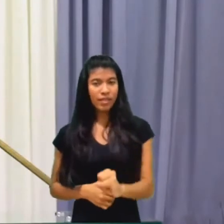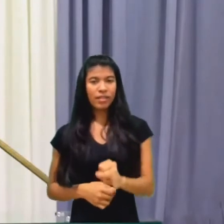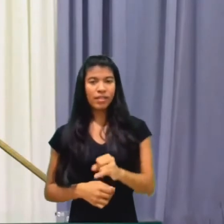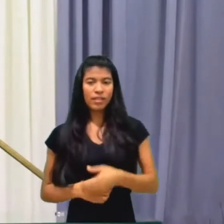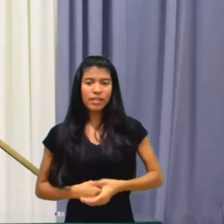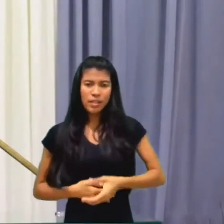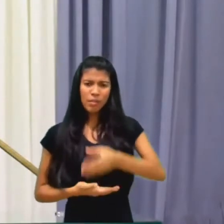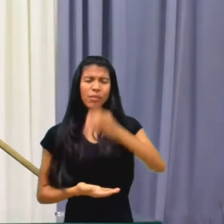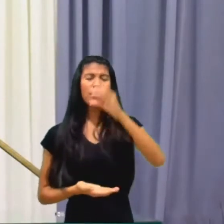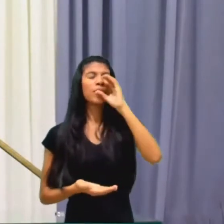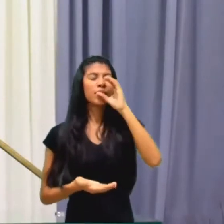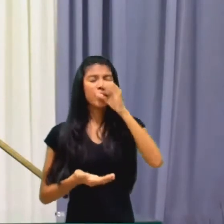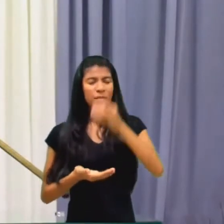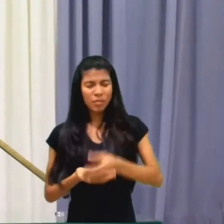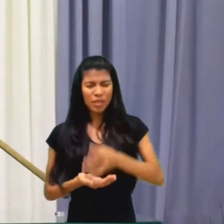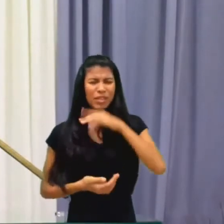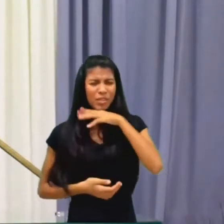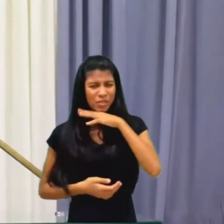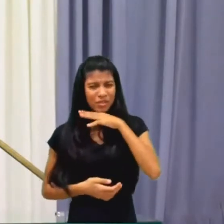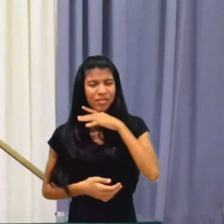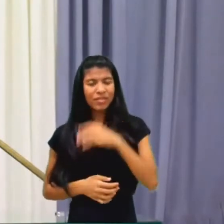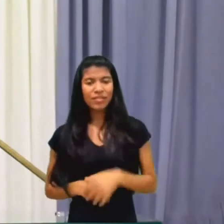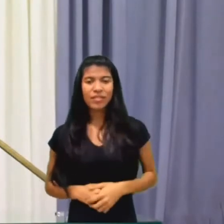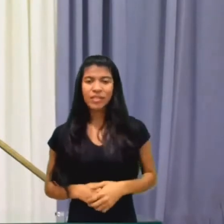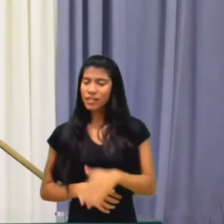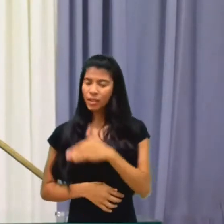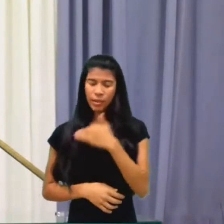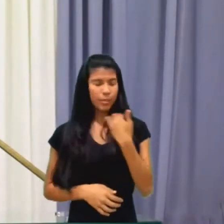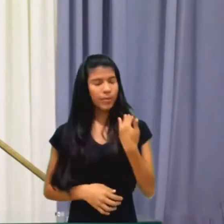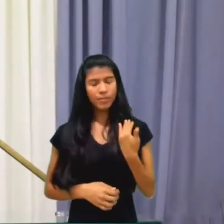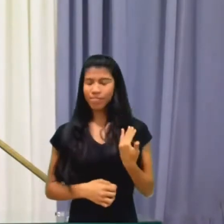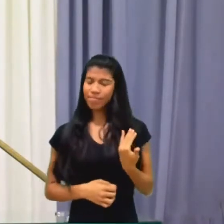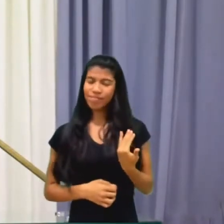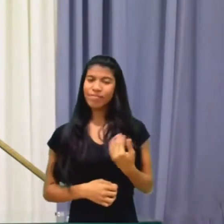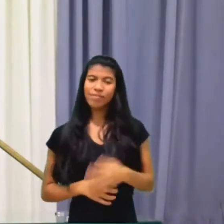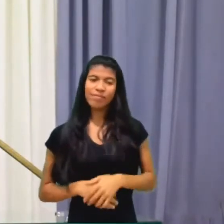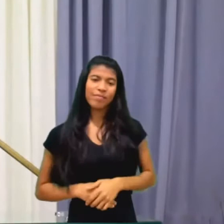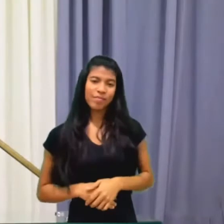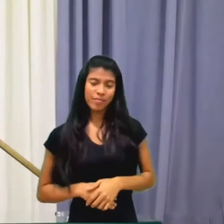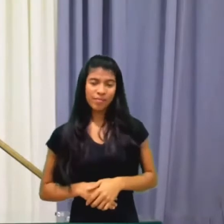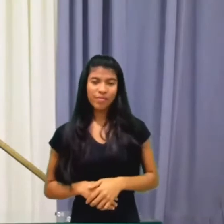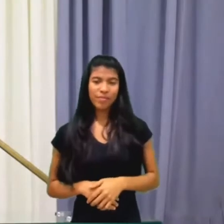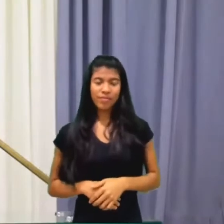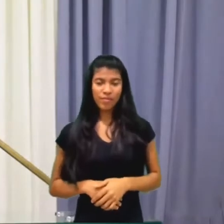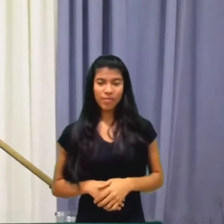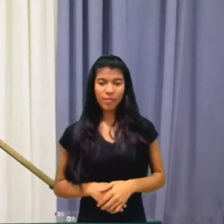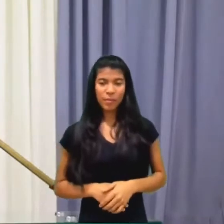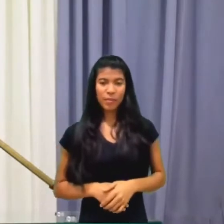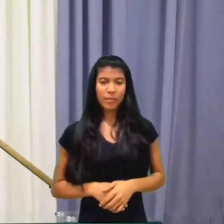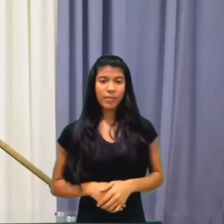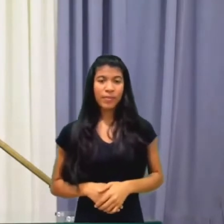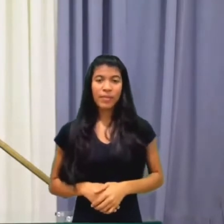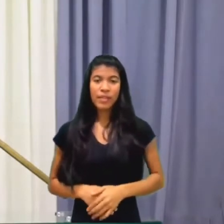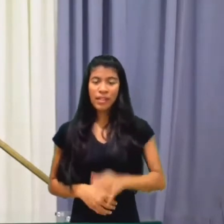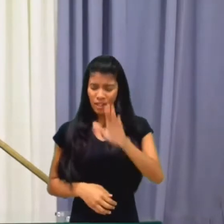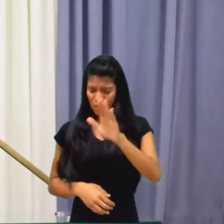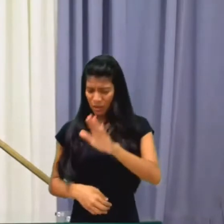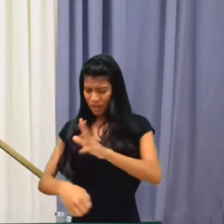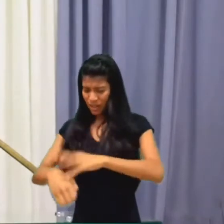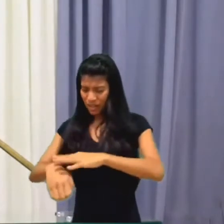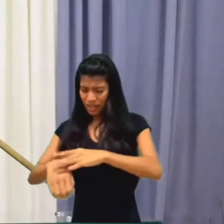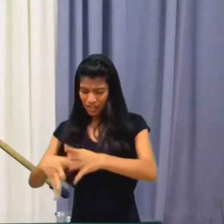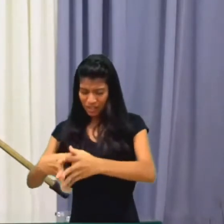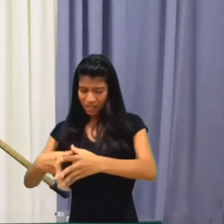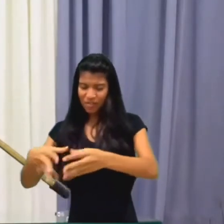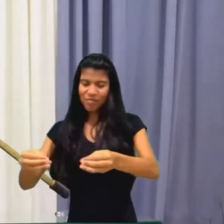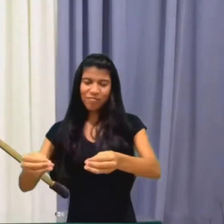coisa mortífera, não lhes fará dano algum, e porão as mãos sobre os enfermos, e